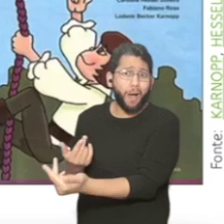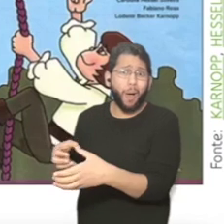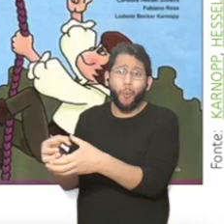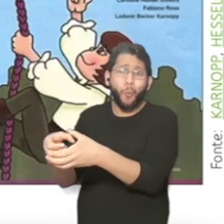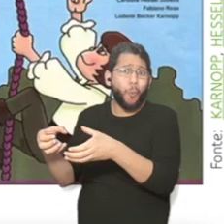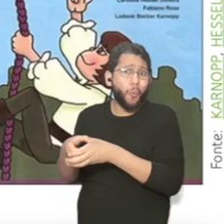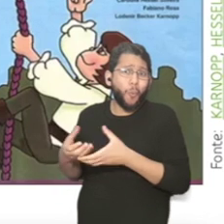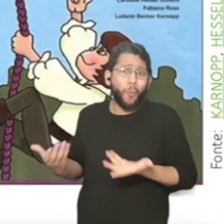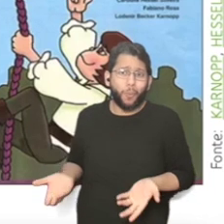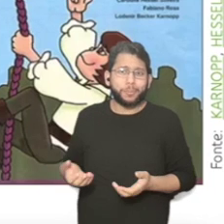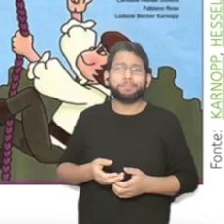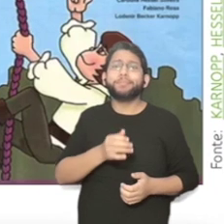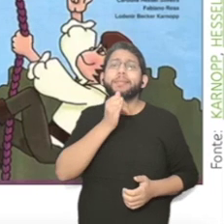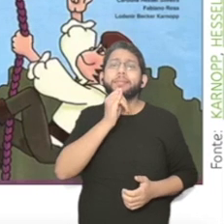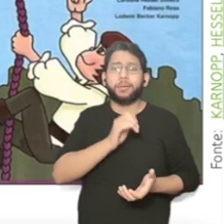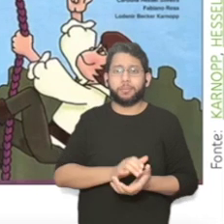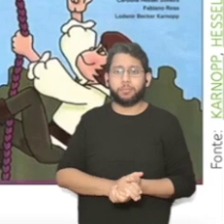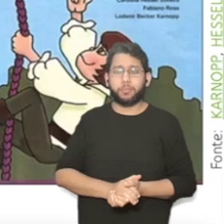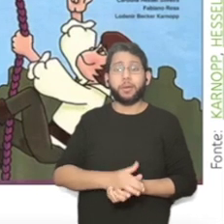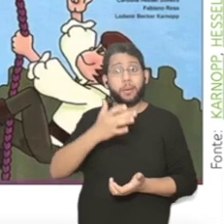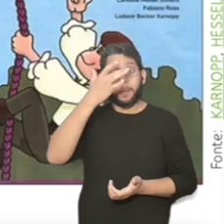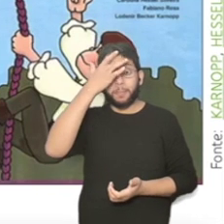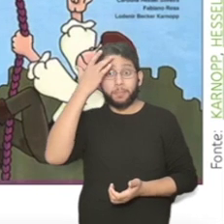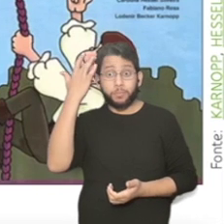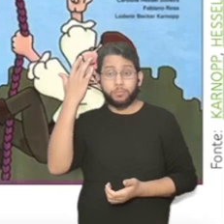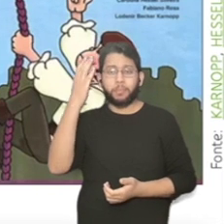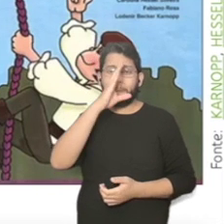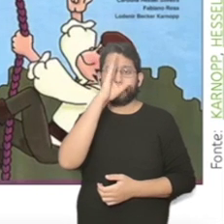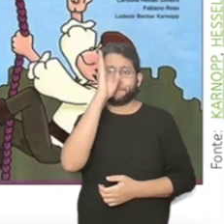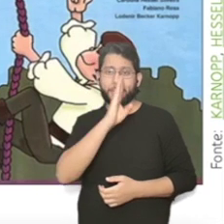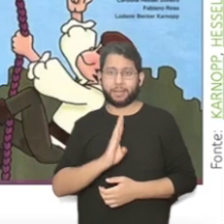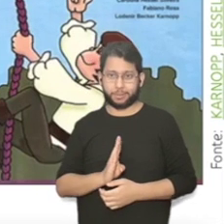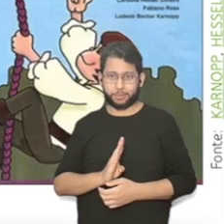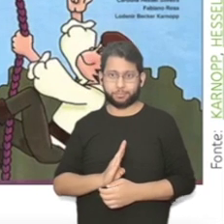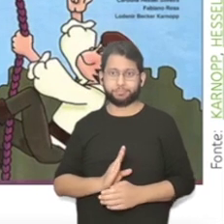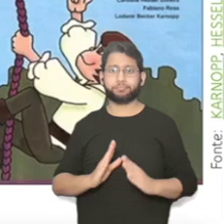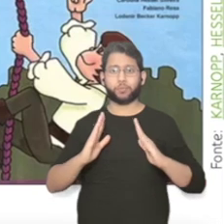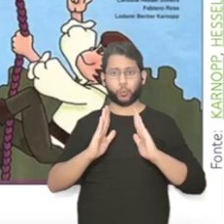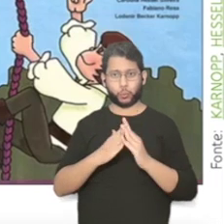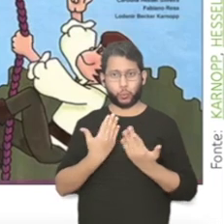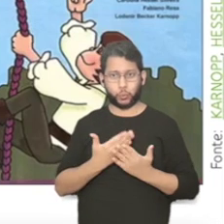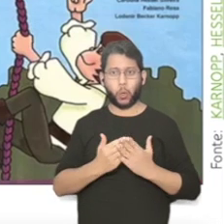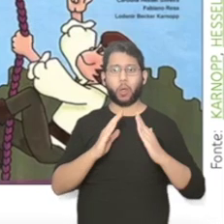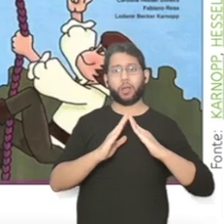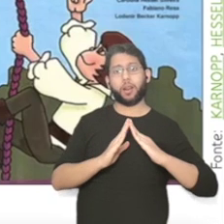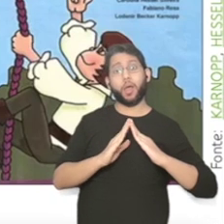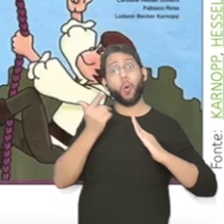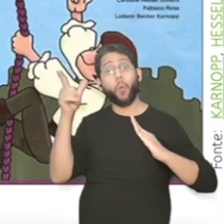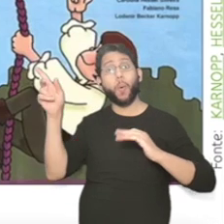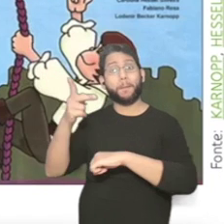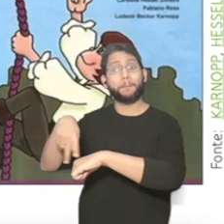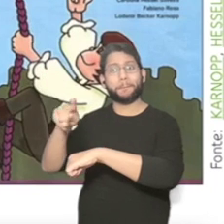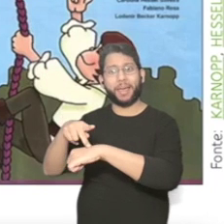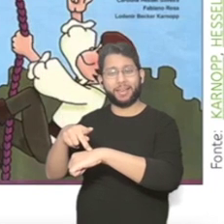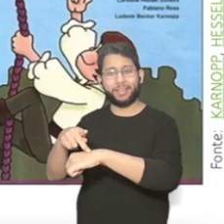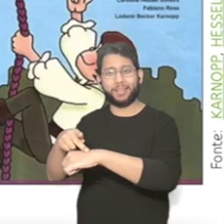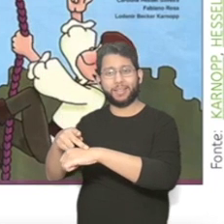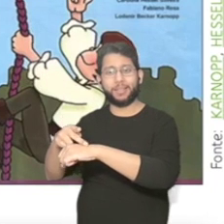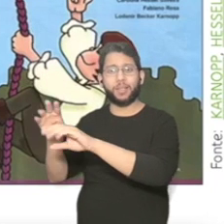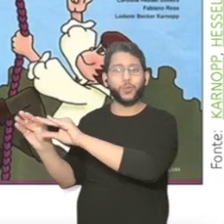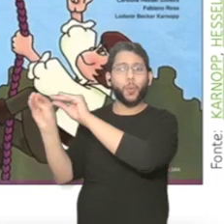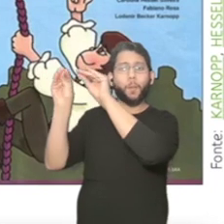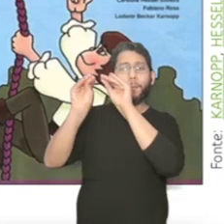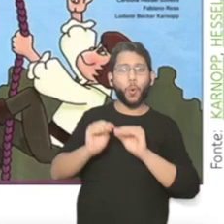pessoas estrangeiras que estão aqui no Brasil, por exemplo, e falam uma outra língua e entram numa escola? Por exemplo, os bolivianos, os